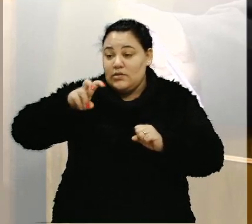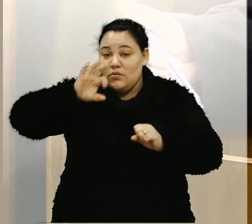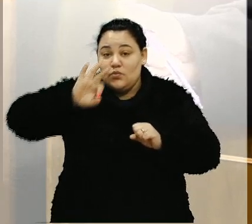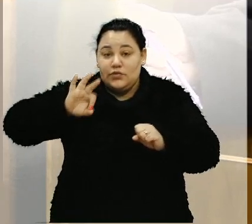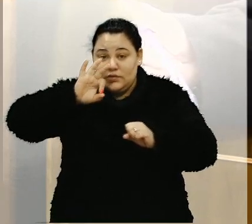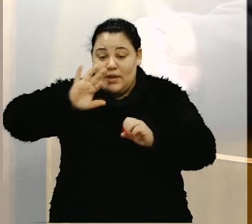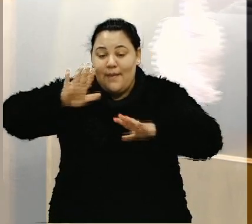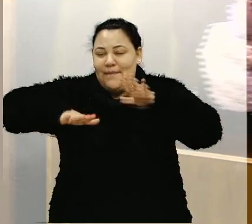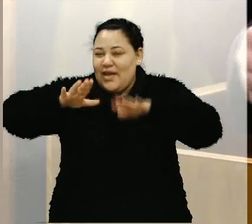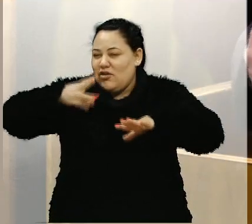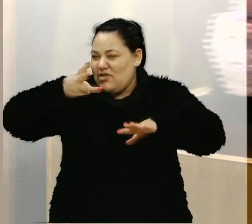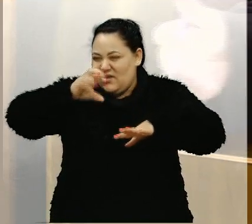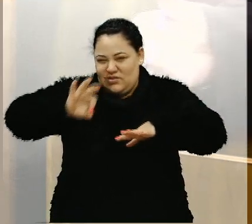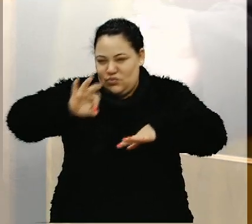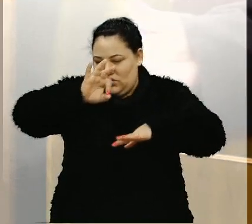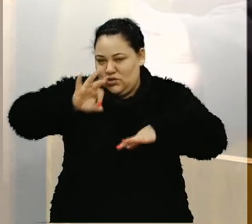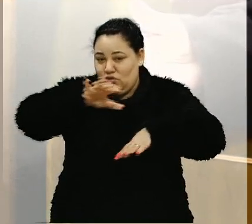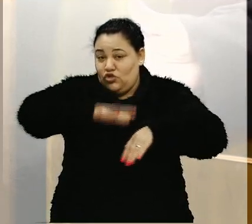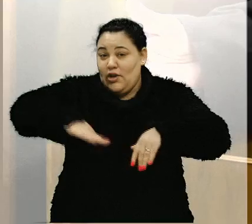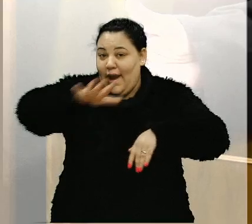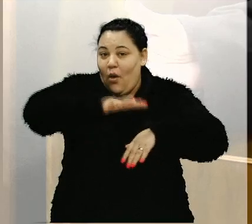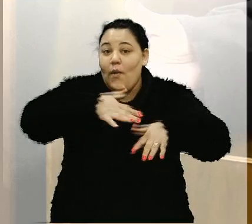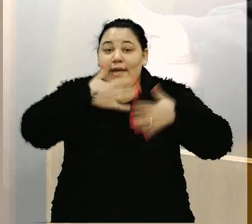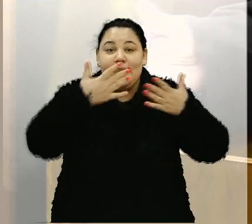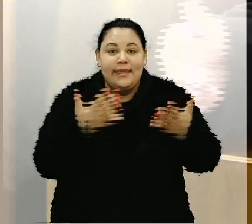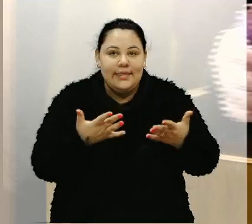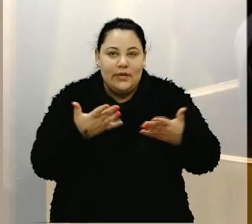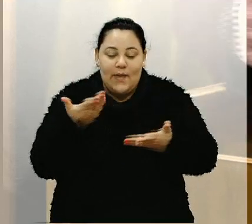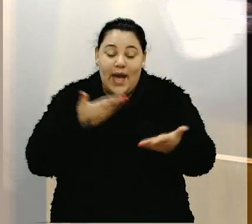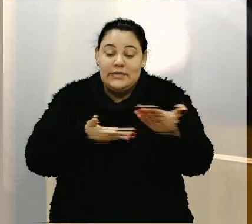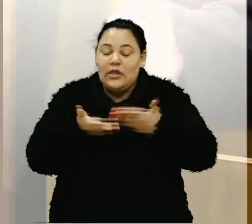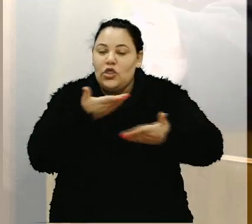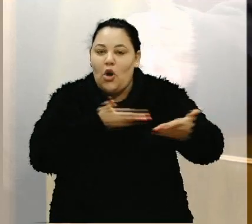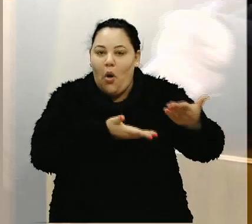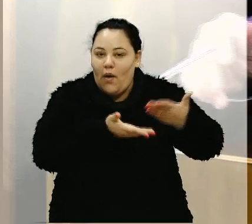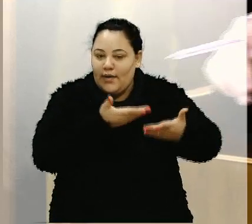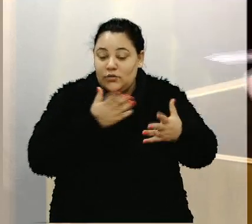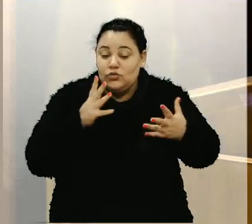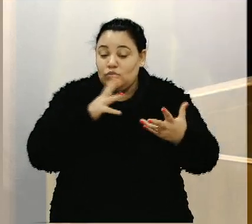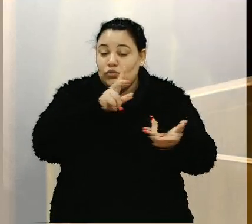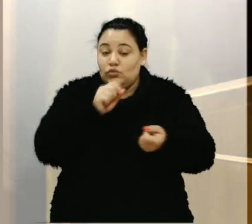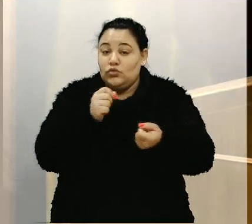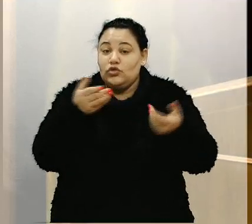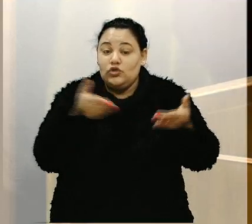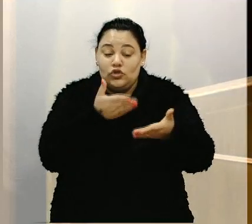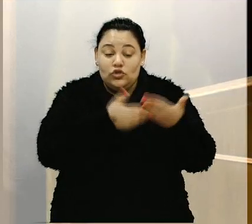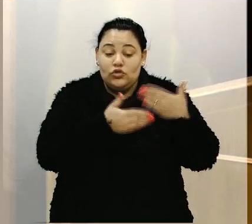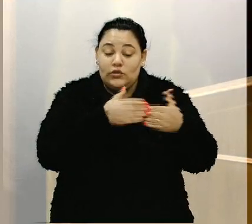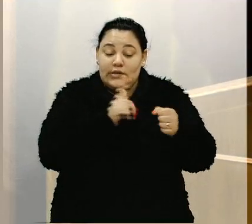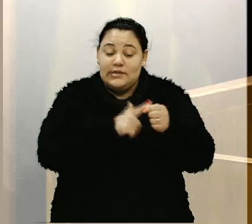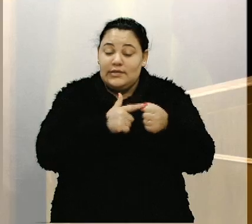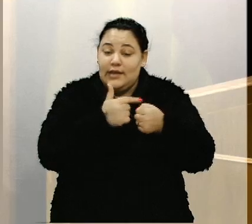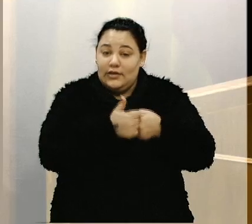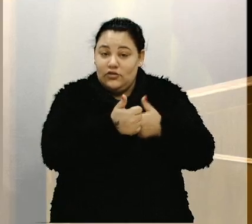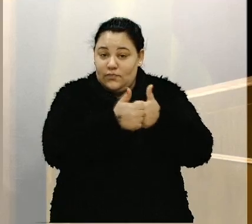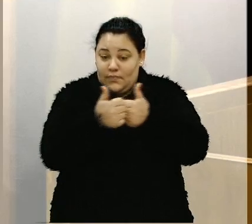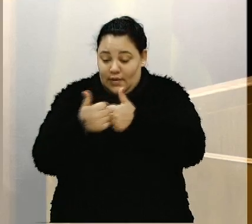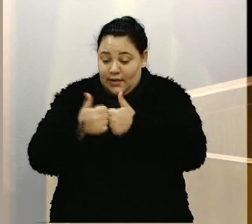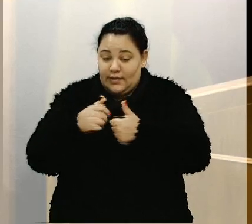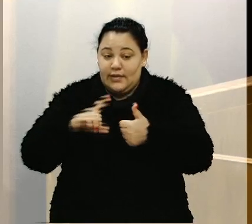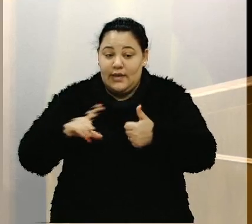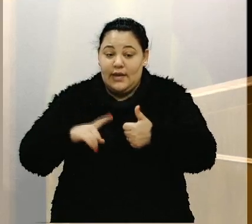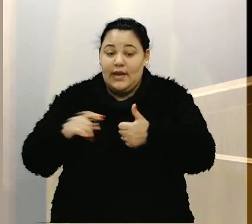3%. Então, esse intercâmbio global que hoje todas as cidades no mundo buscam é trazer